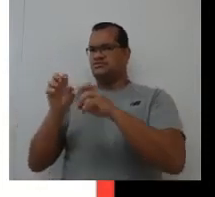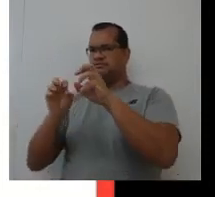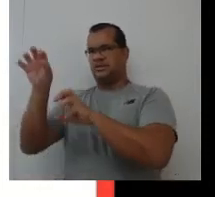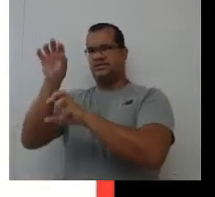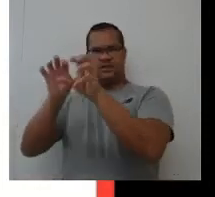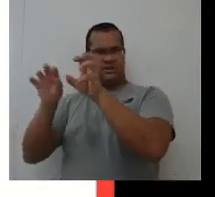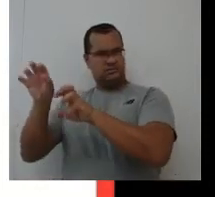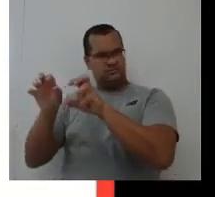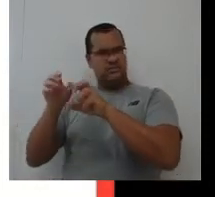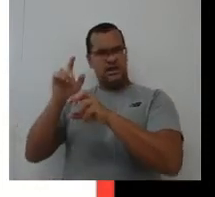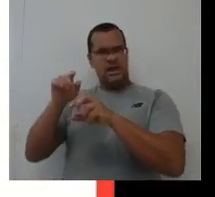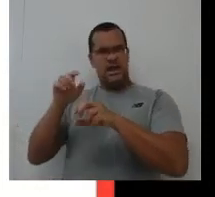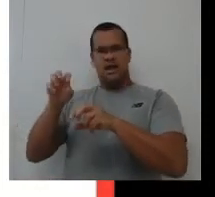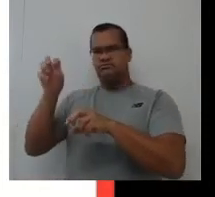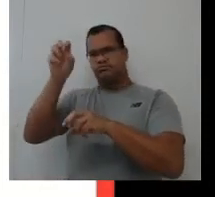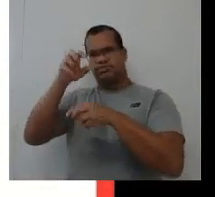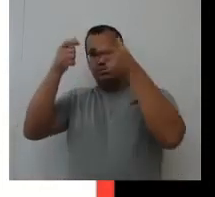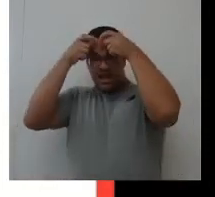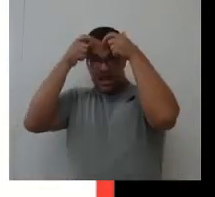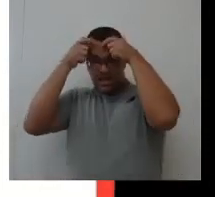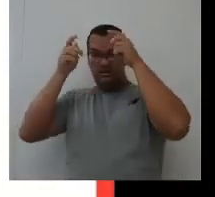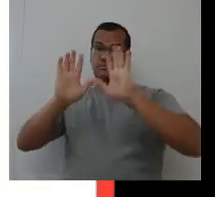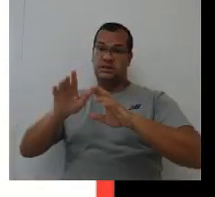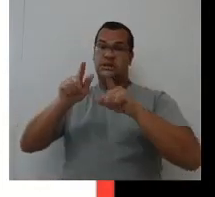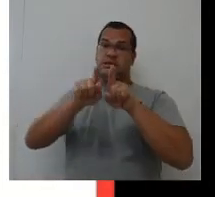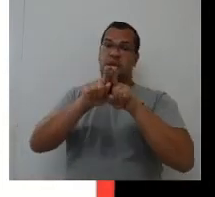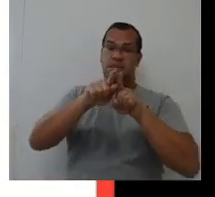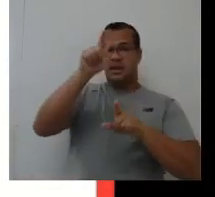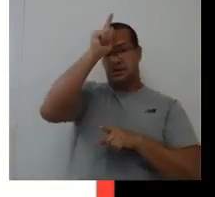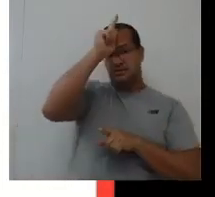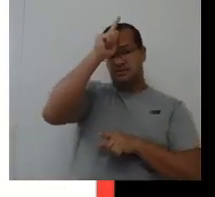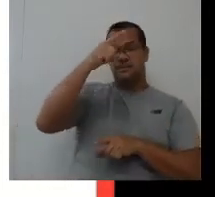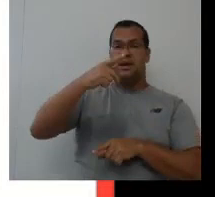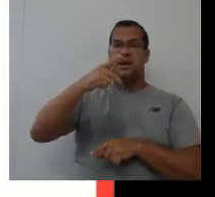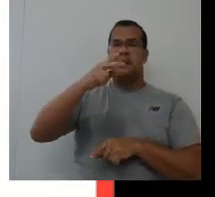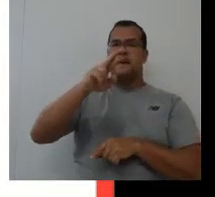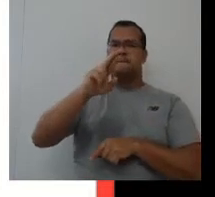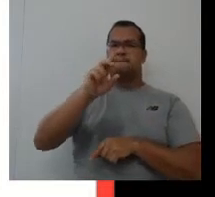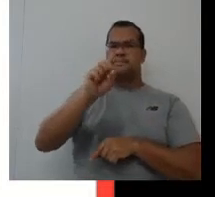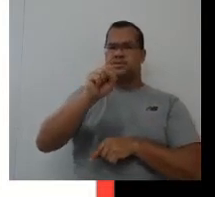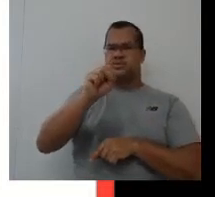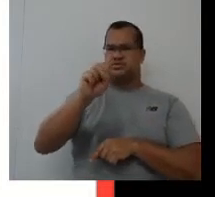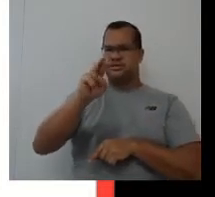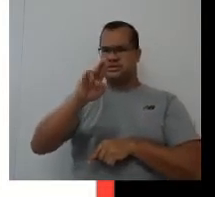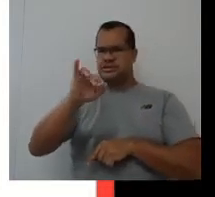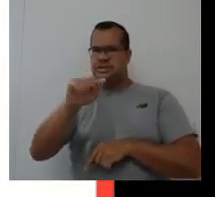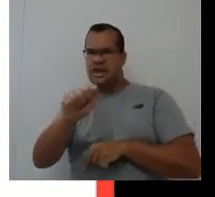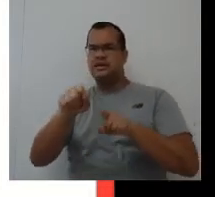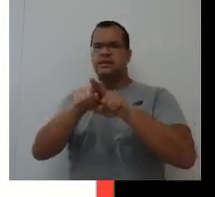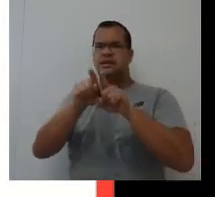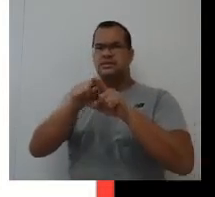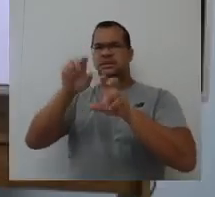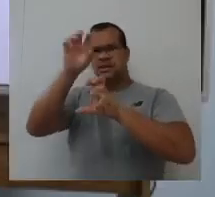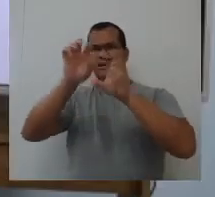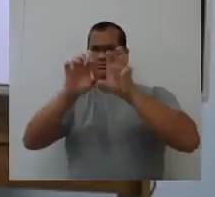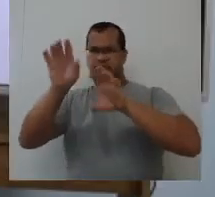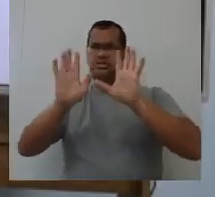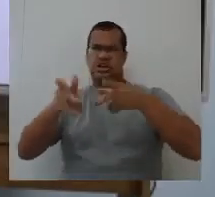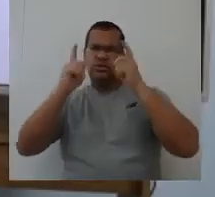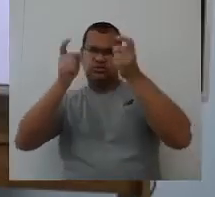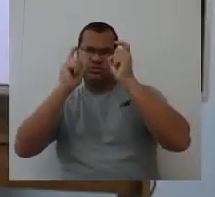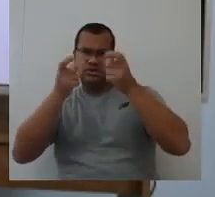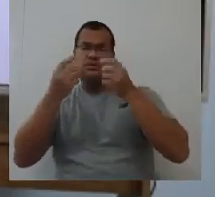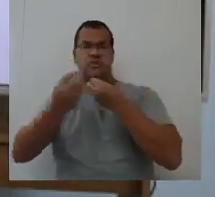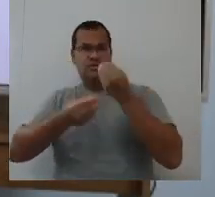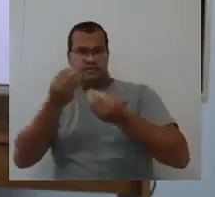nós conhecemos hoje, eram pequenos reinos, e da Alemanha, que tinha a Prússia como um grande reino, mas que também tinha outras divisões. Esse assunto a gente já discutiu e a